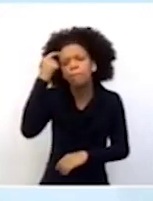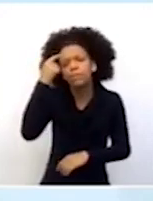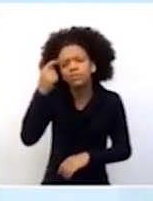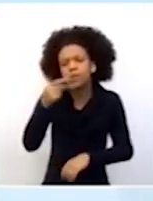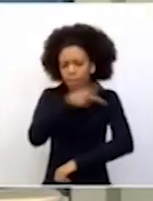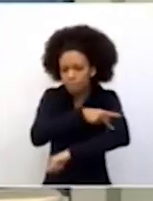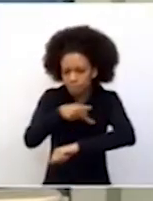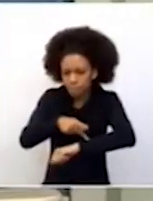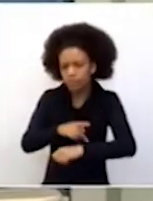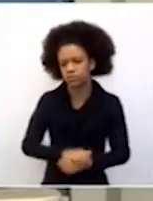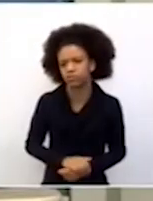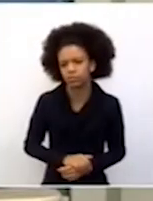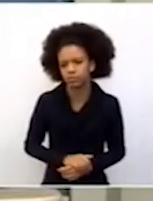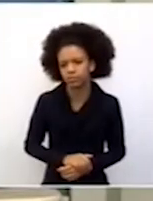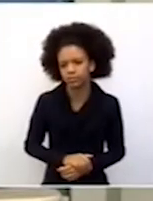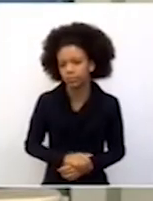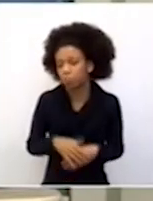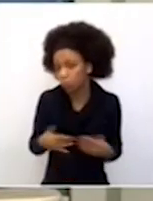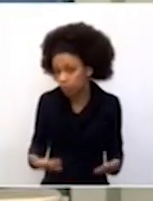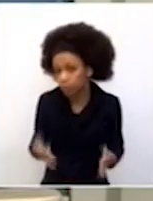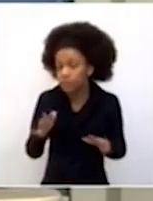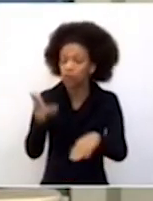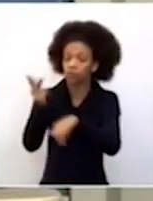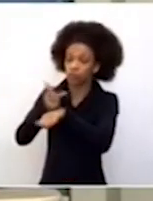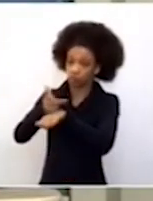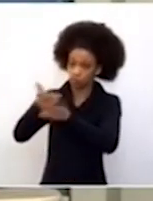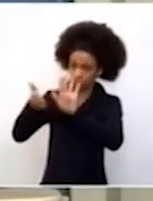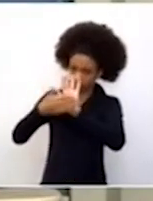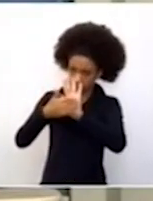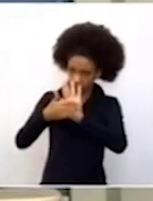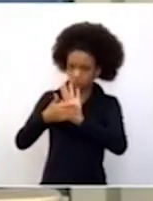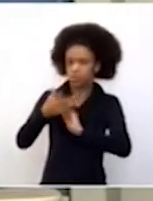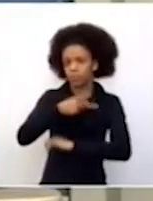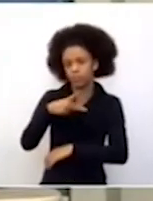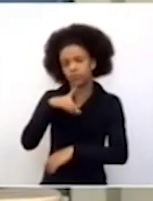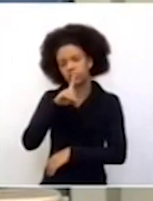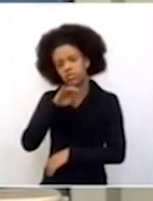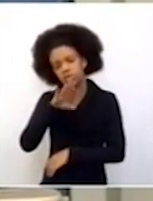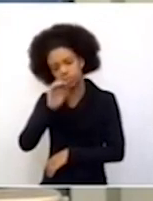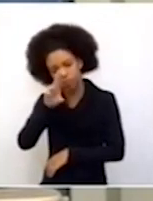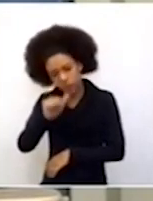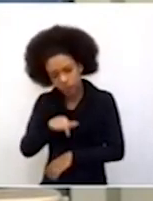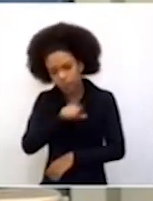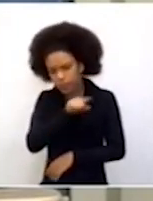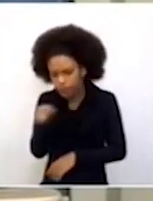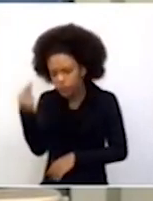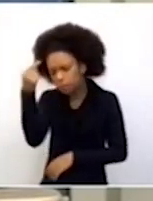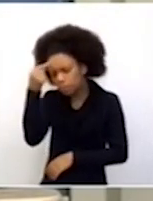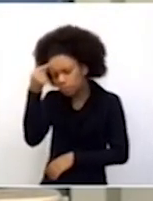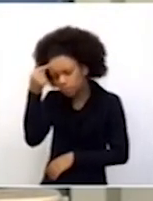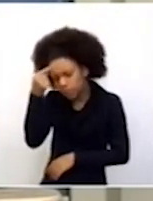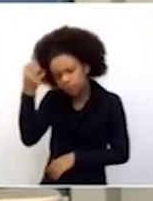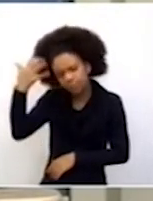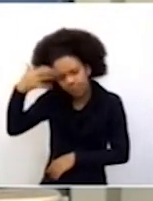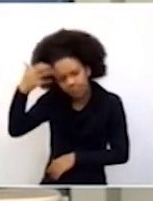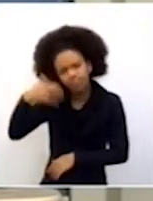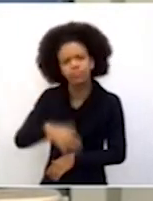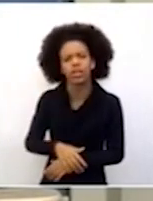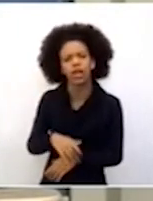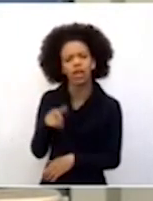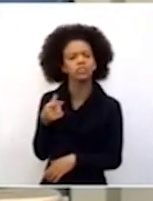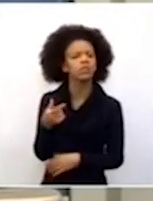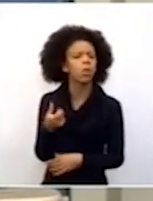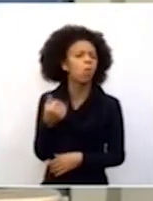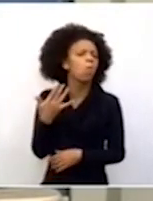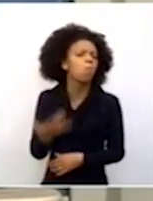professores, com o vídeo que nós propomos da professora Débora, gostaria que vocês refletissem um pouquinho nessa parte, né? Quais